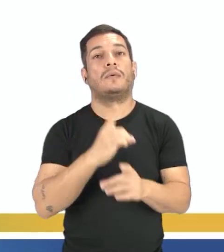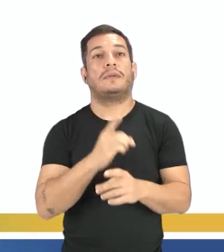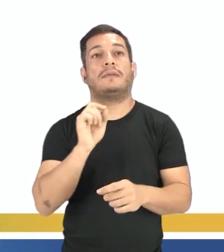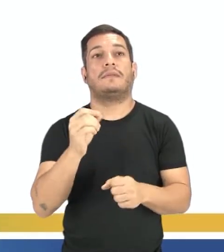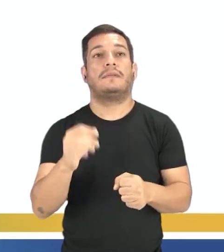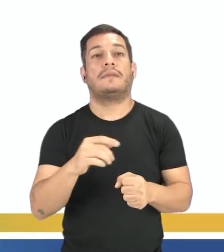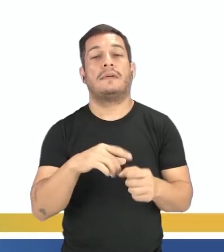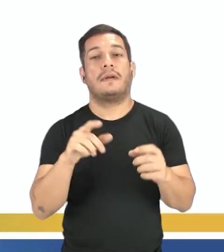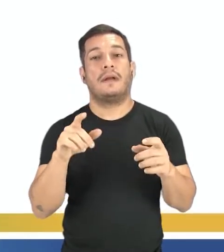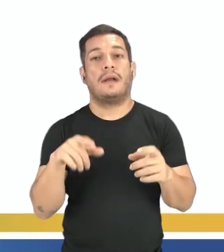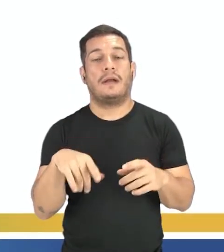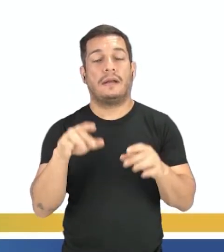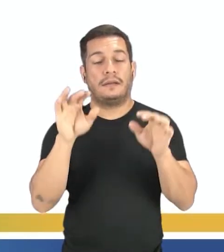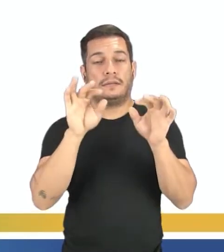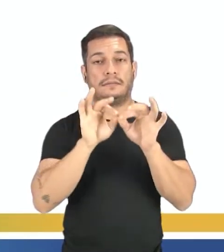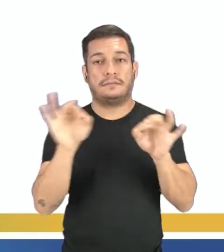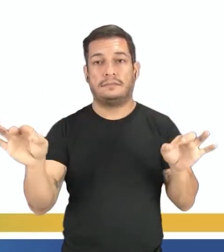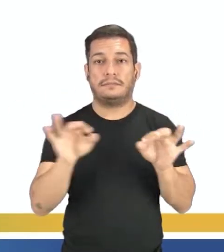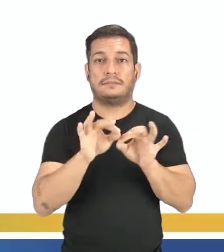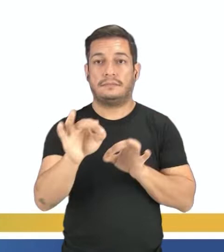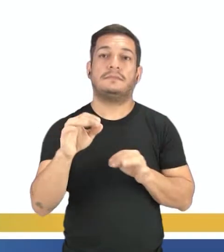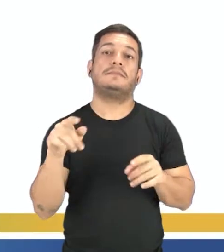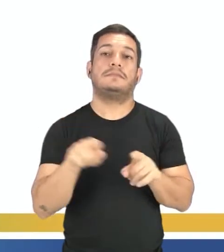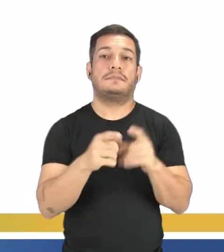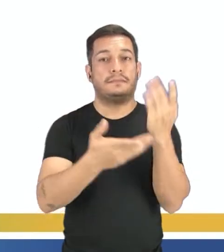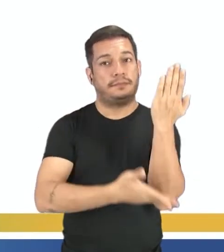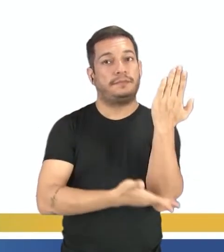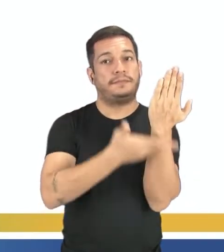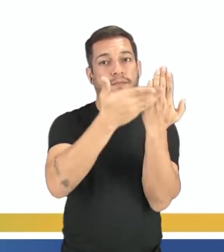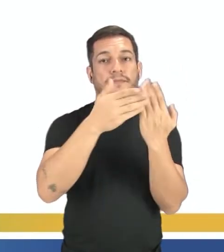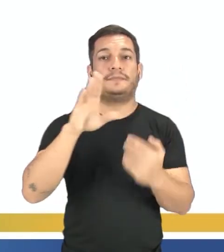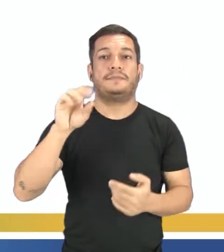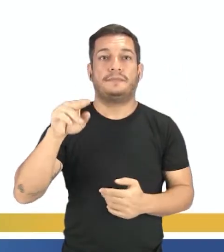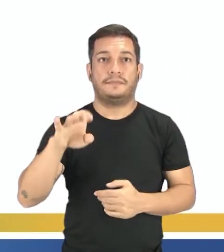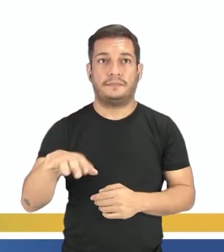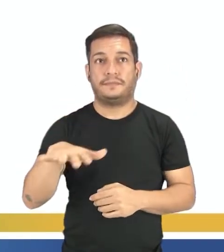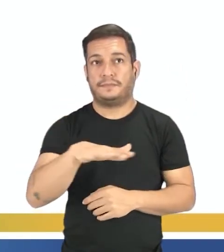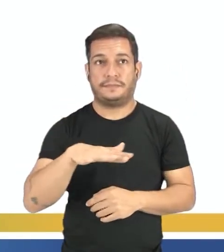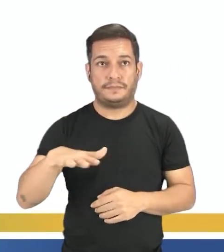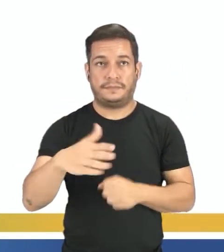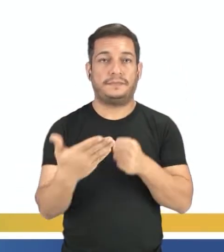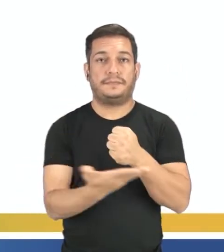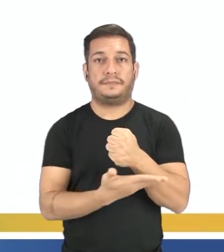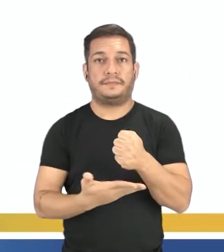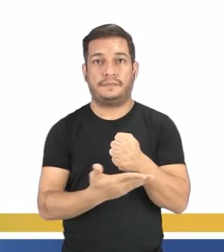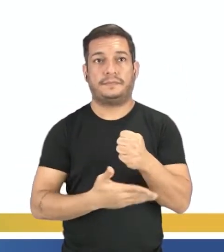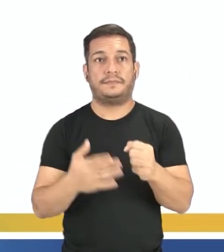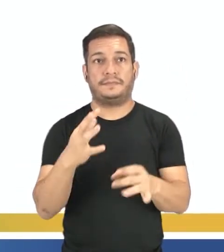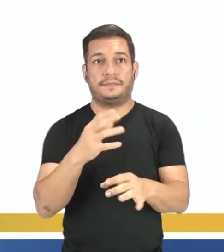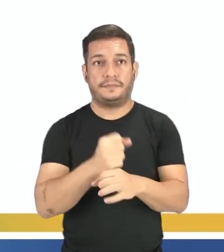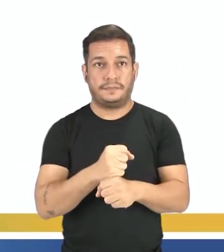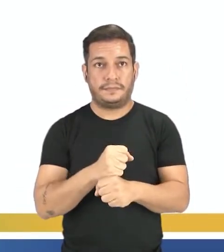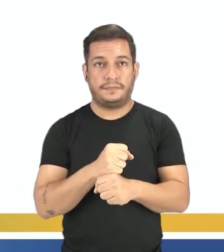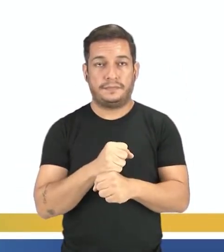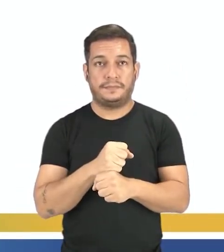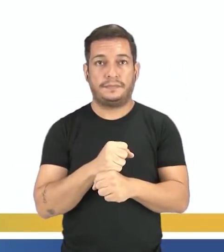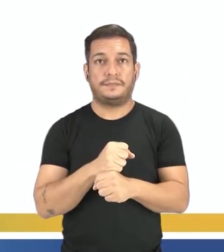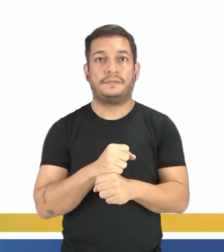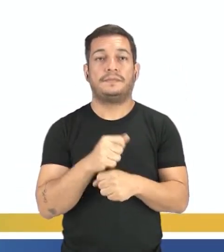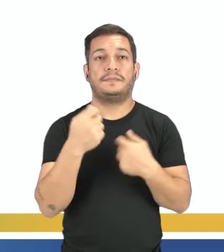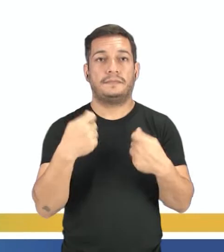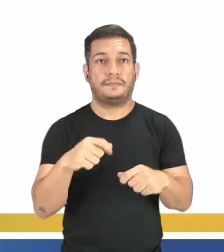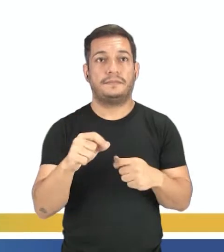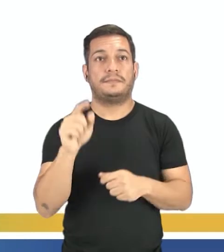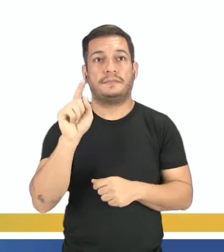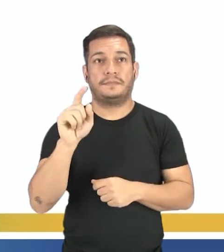as áreas e o volume do cone. A área do cone, a área da base. Para calcular a área da base de um cone,